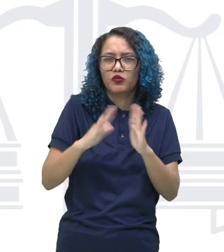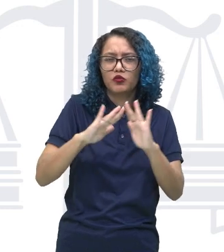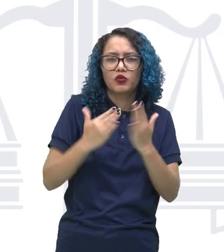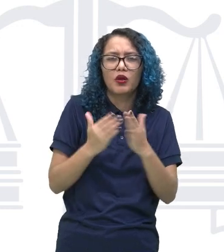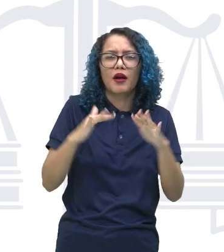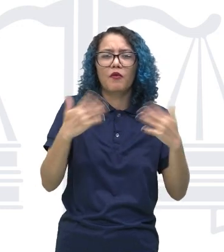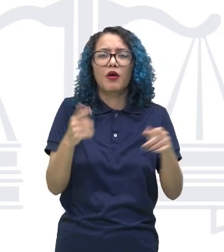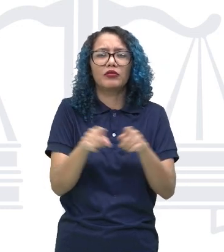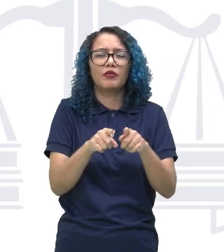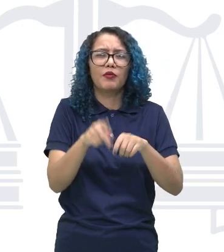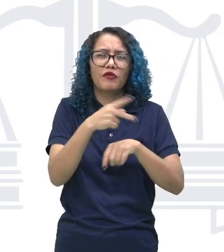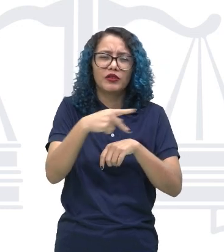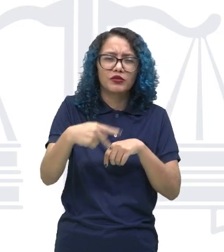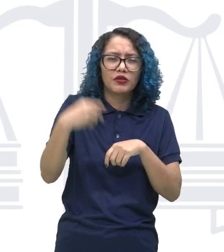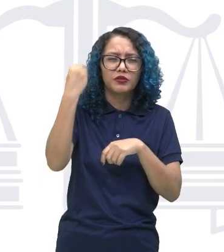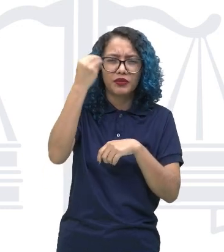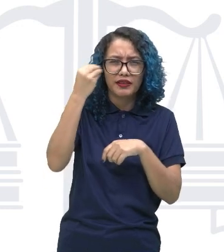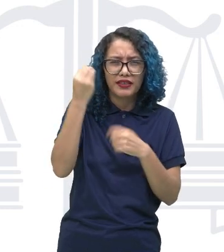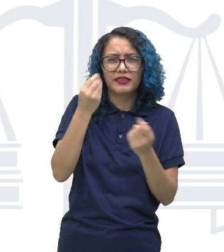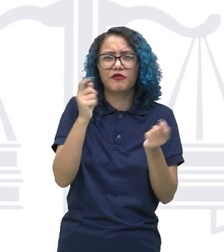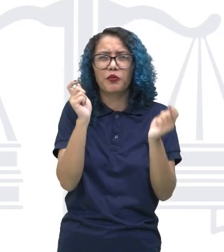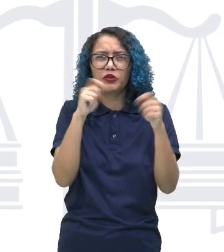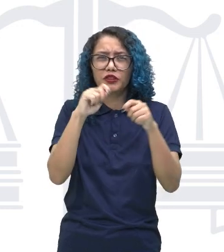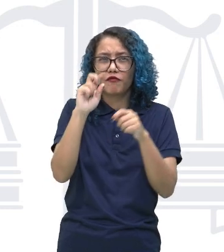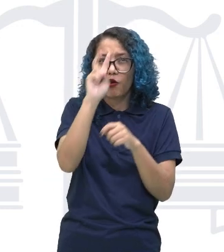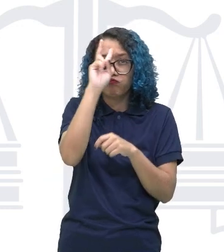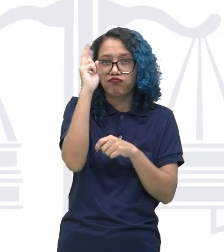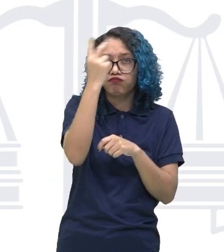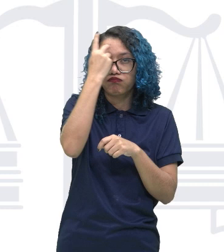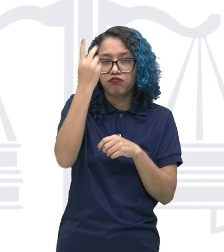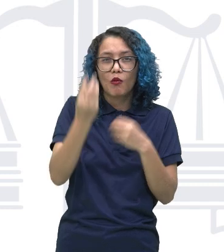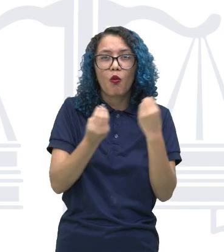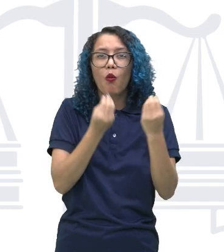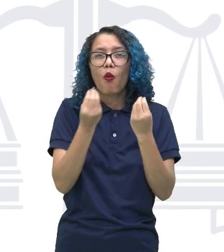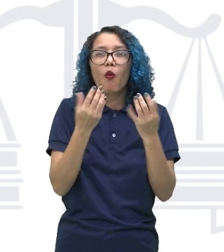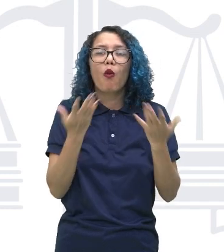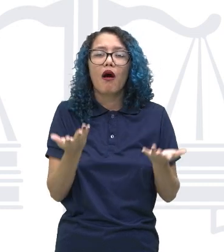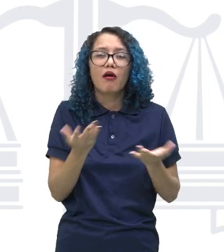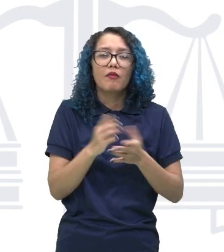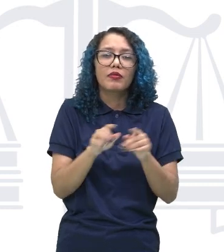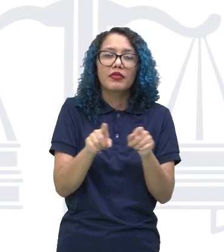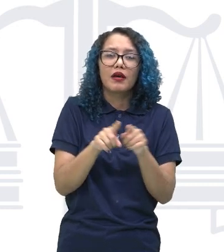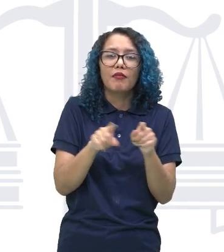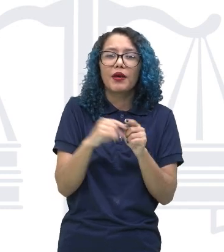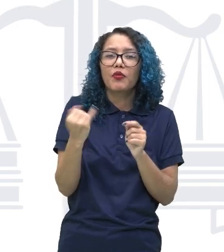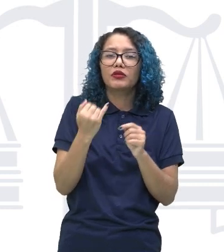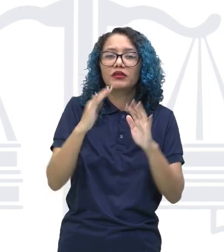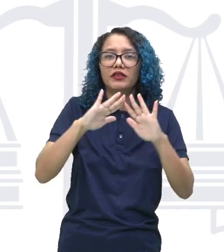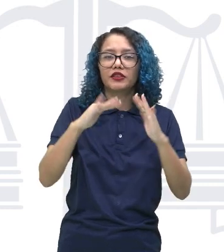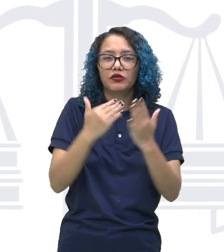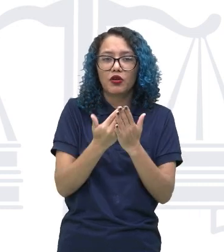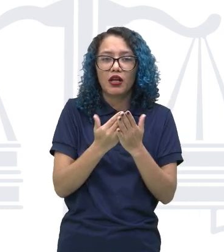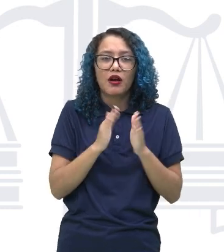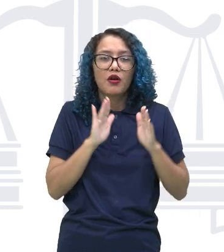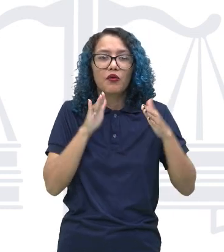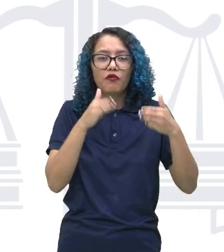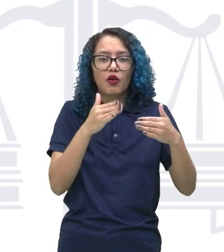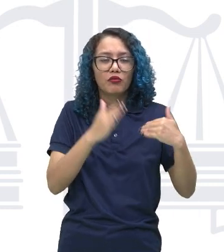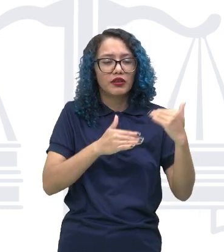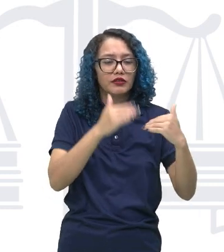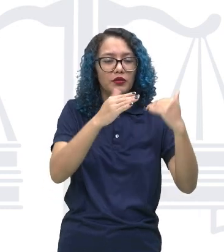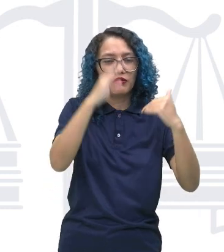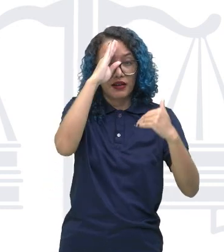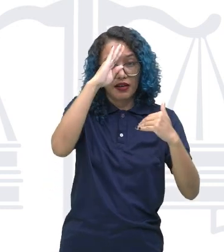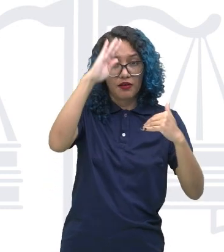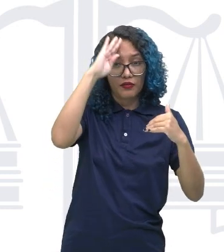que trouxeram novas perspectivas. Qual é a importância da escola como espaço de crescimento, não apenas acadêmico, mas